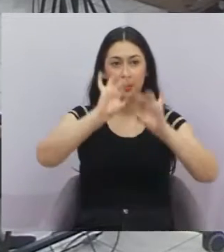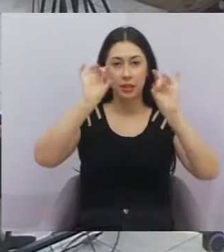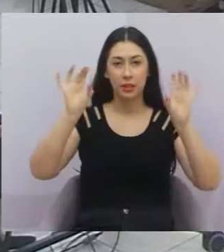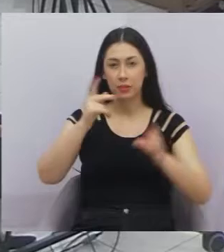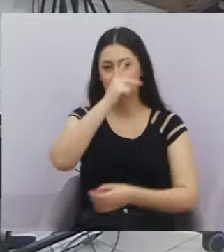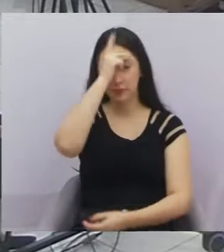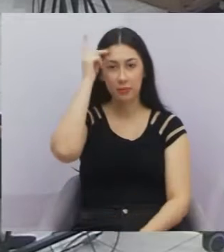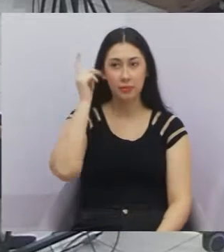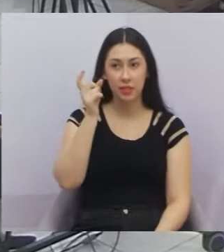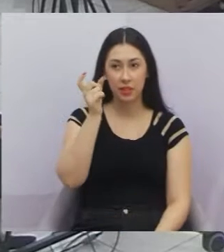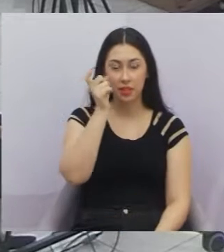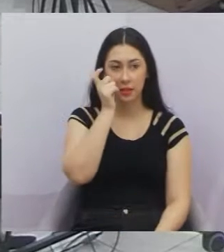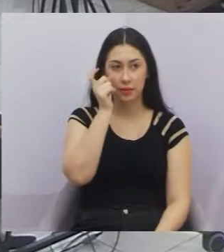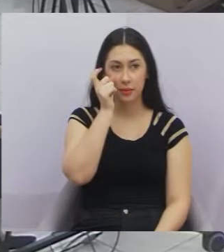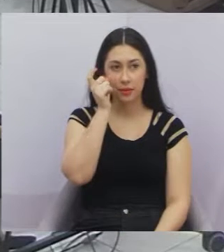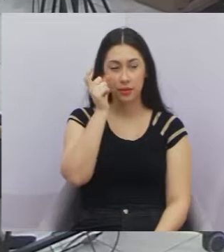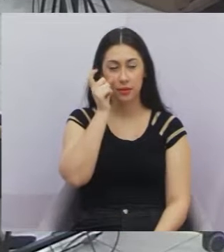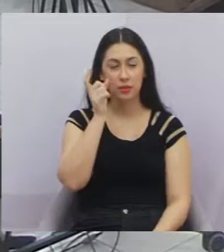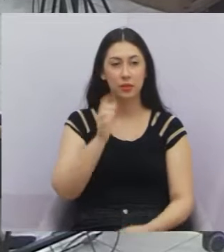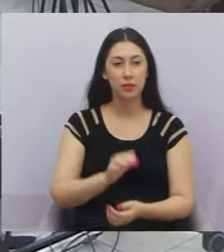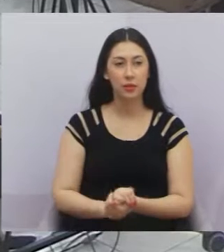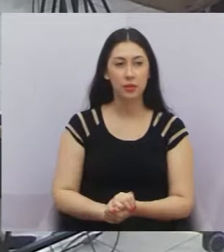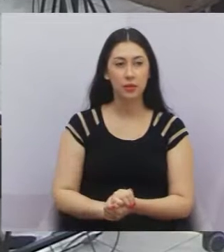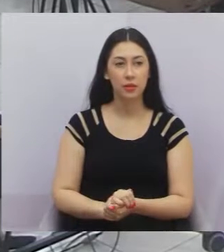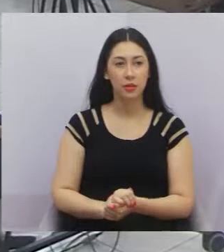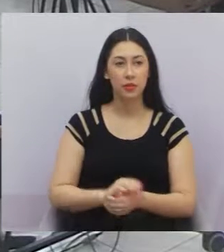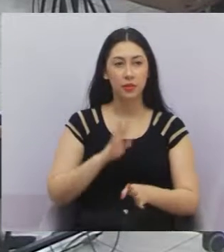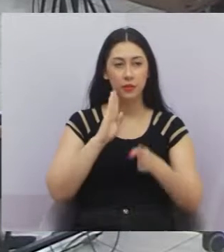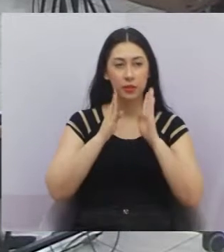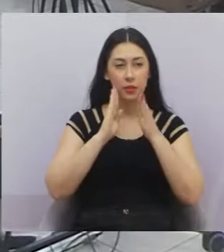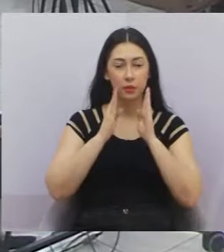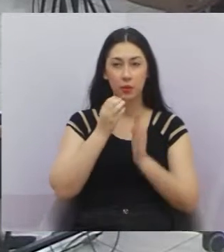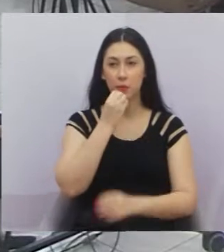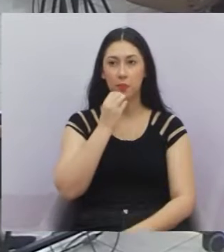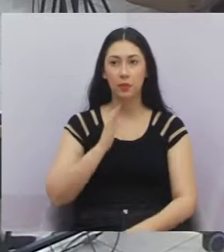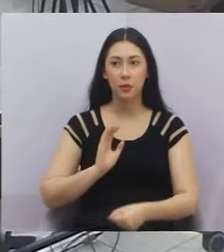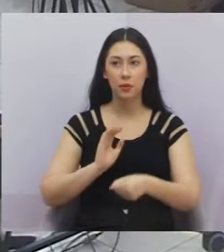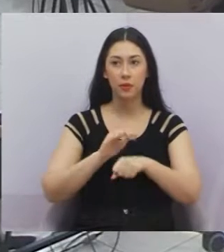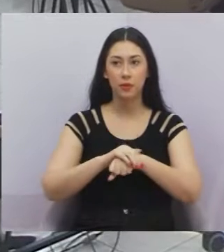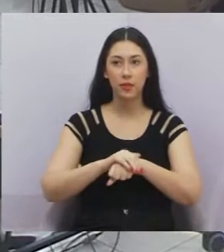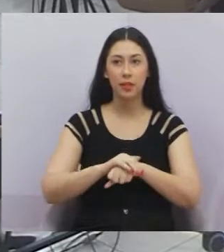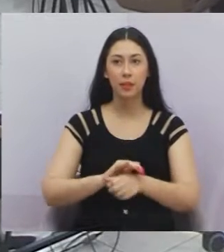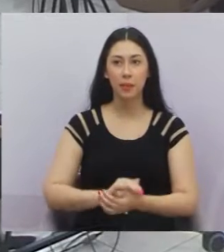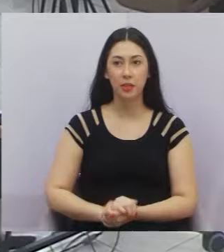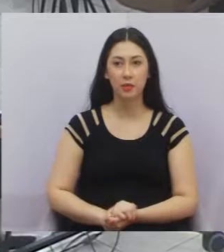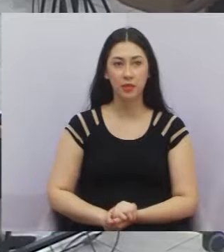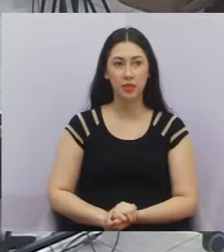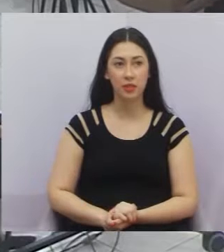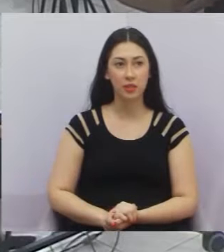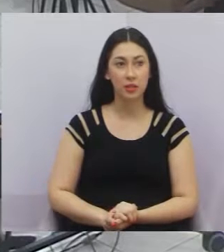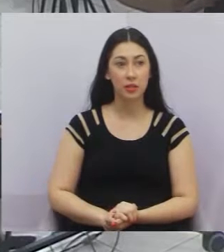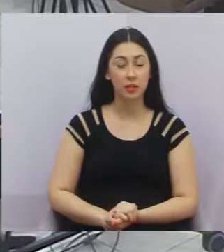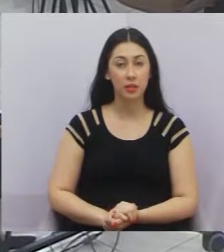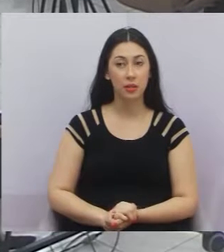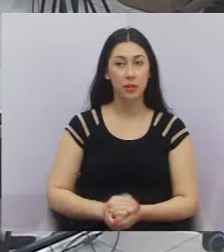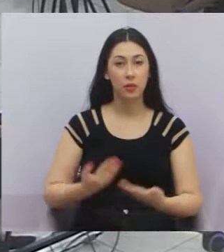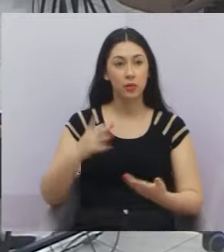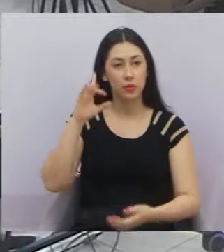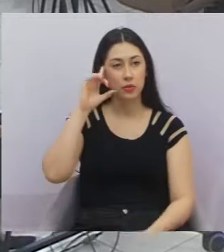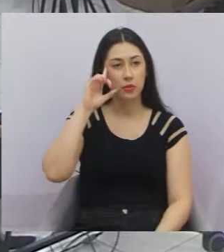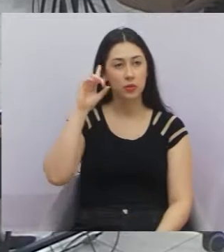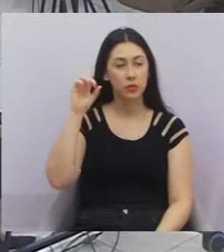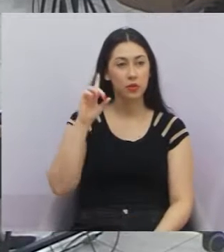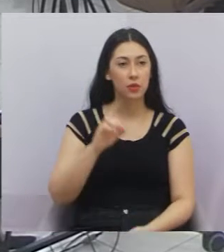nos assiste ao vivo e pela página da Câmara no Facebook, boa noite a todos. Na presente data de 29 de